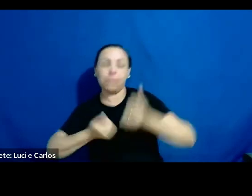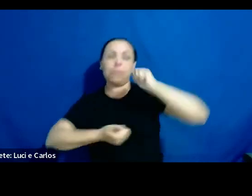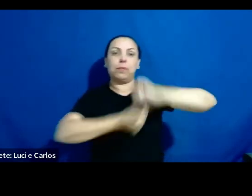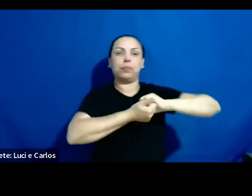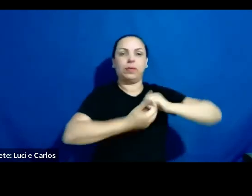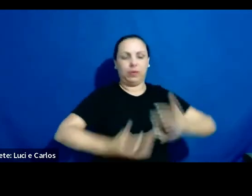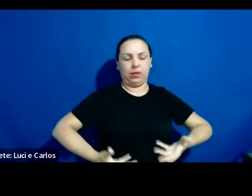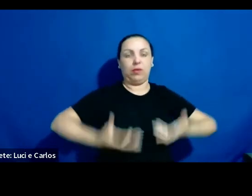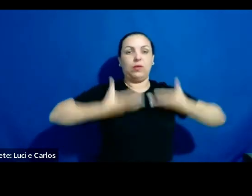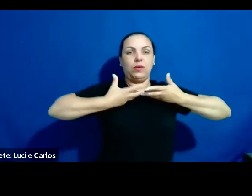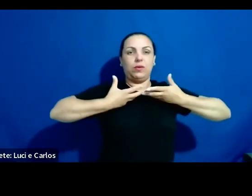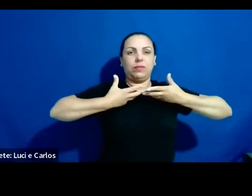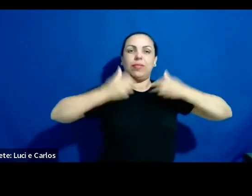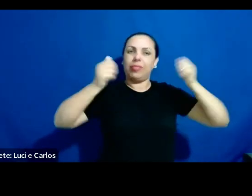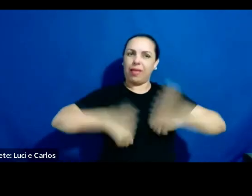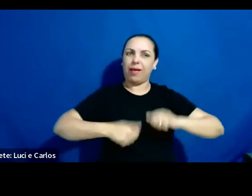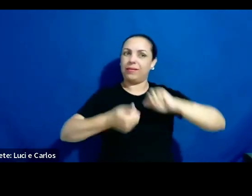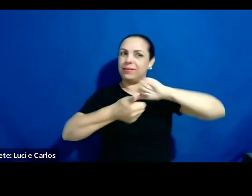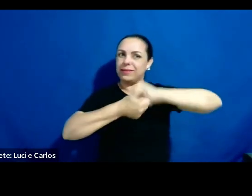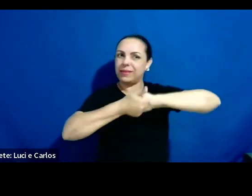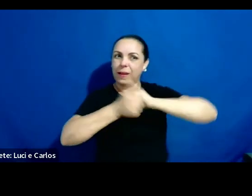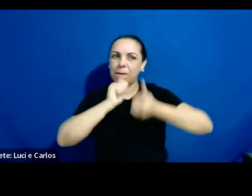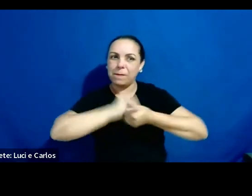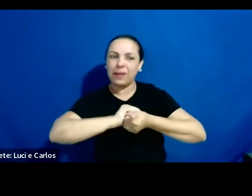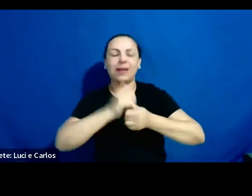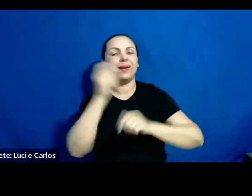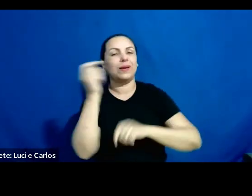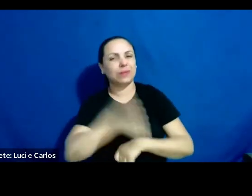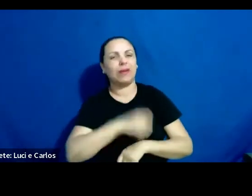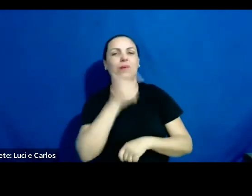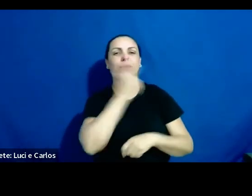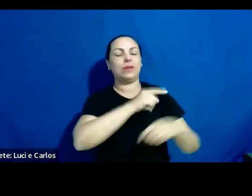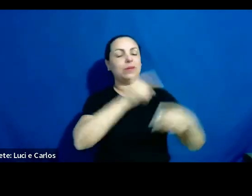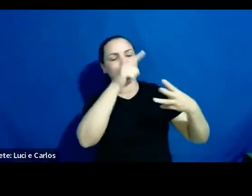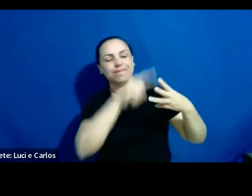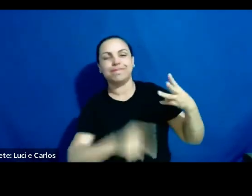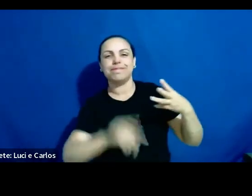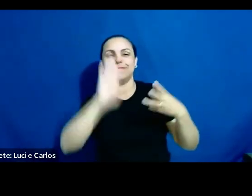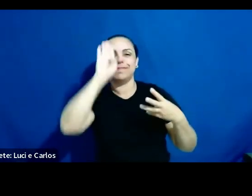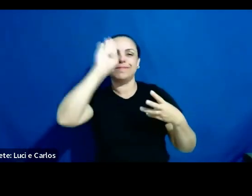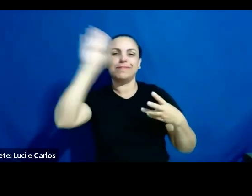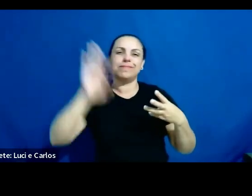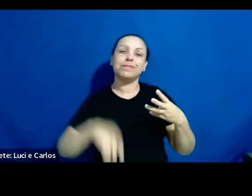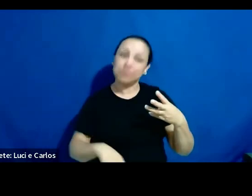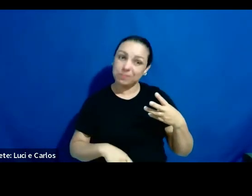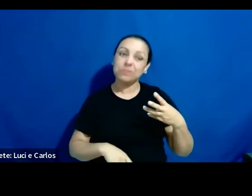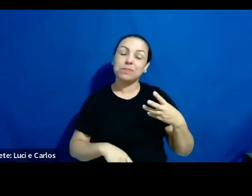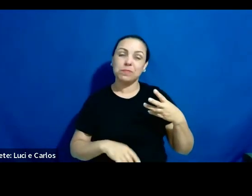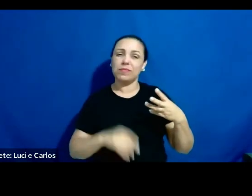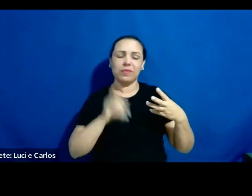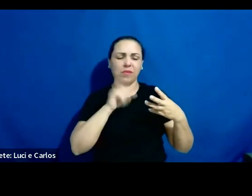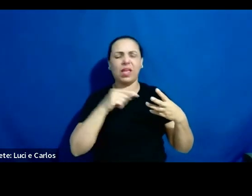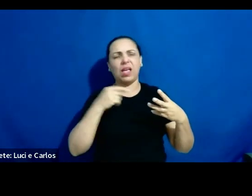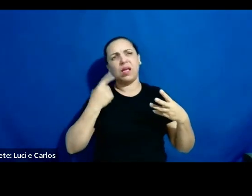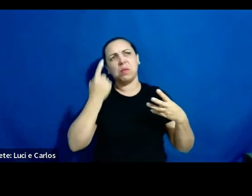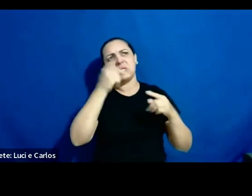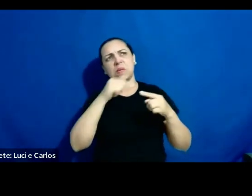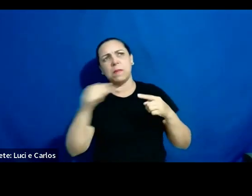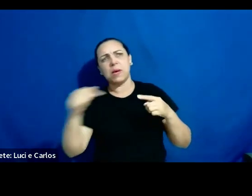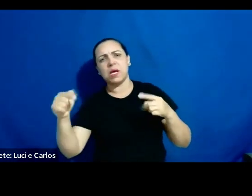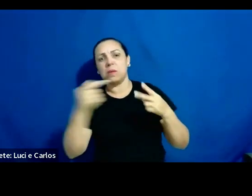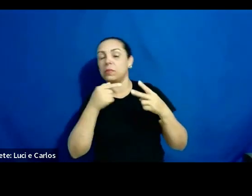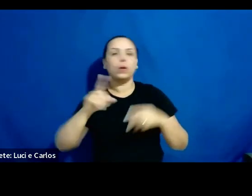tudo funcionando, ok? Então, todos esses processos orgânicos acontecem diariamente. E o